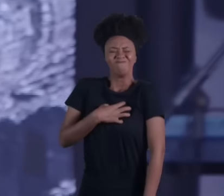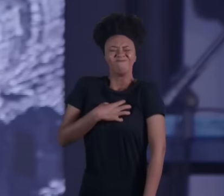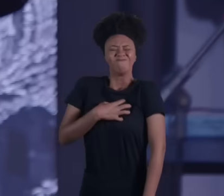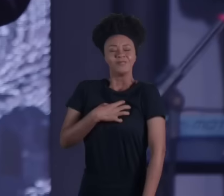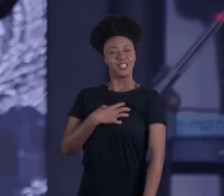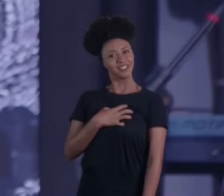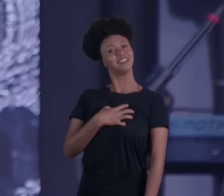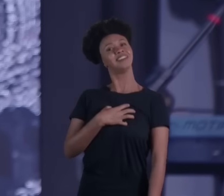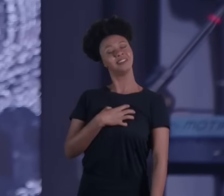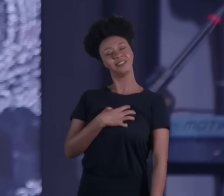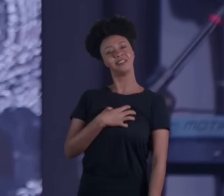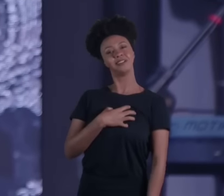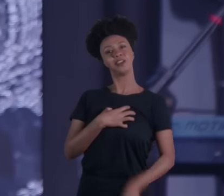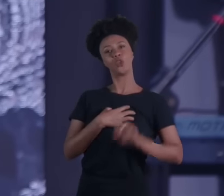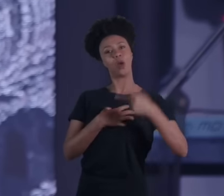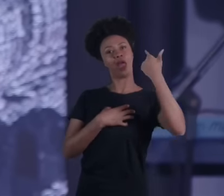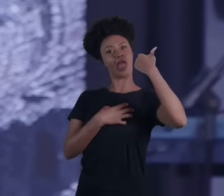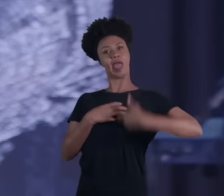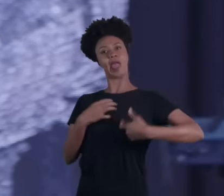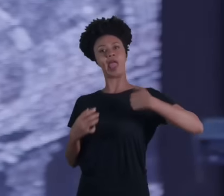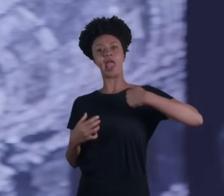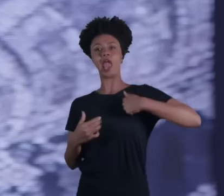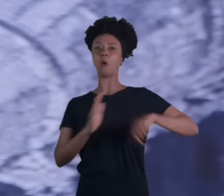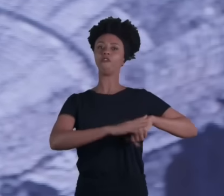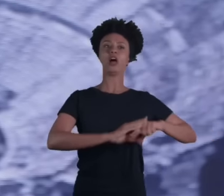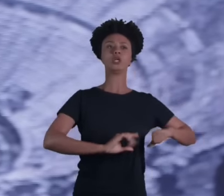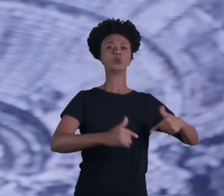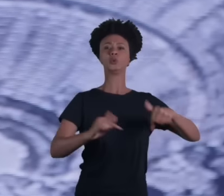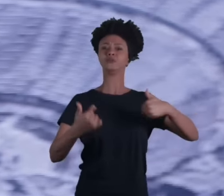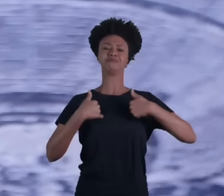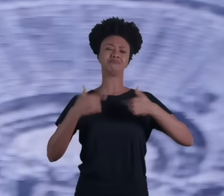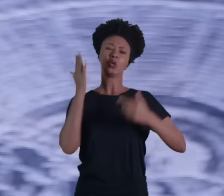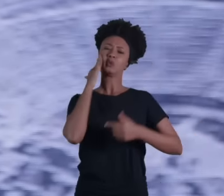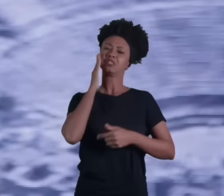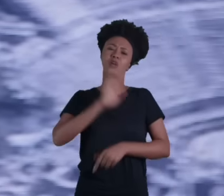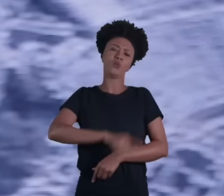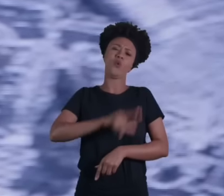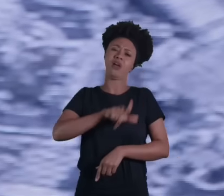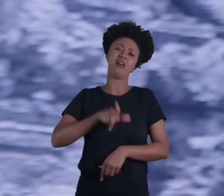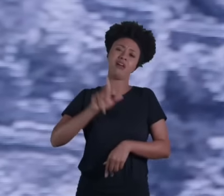E eu sei que não é por aquilo que eu sou, porque eu faço, mas é por causa dele.